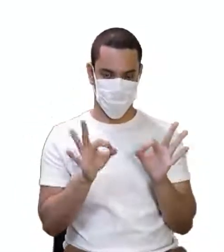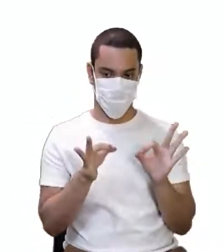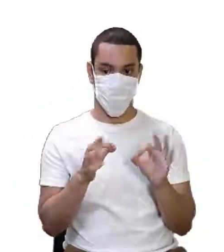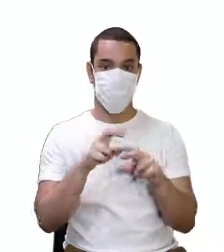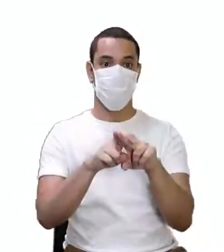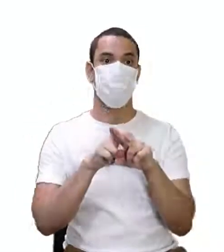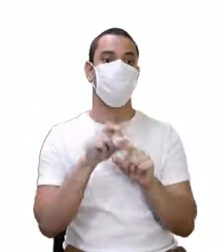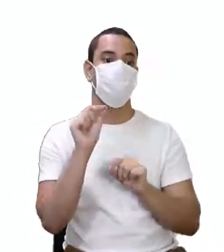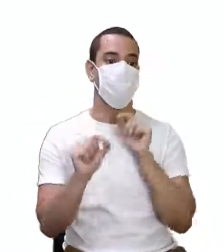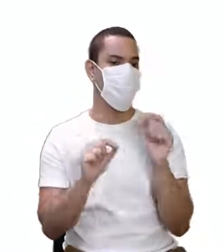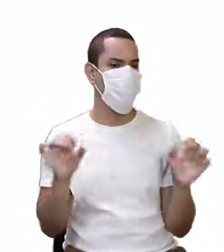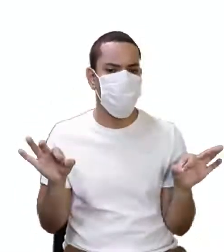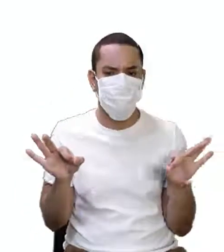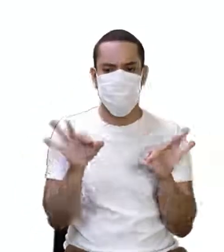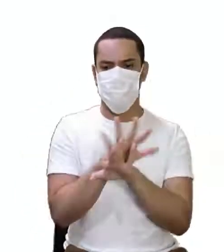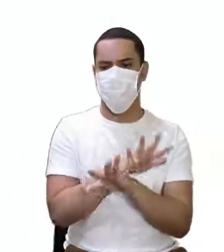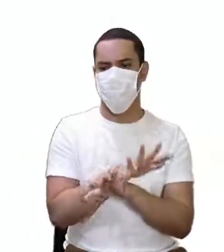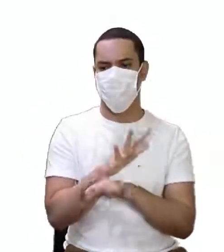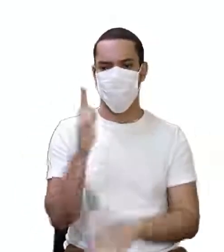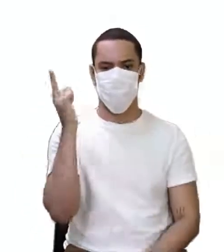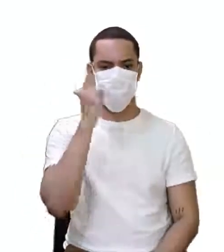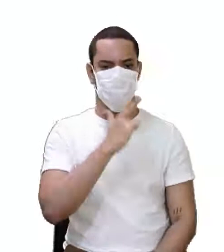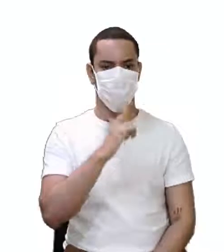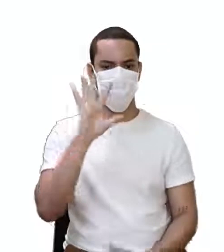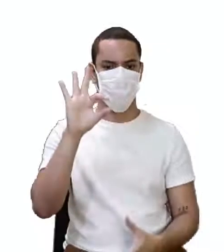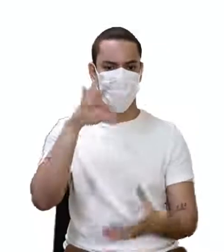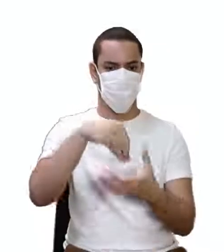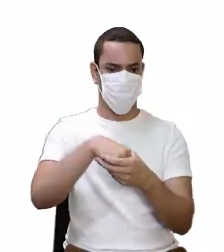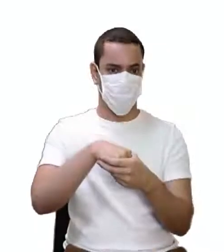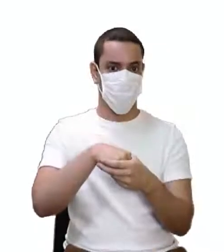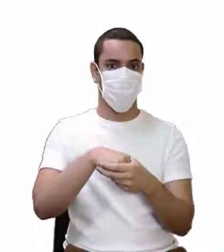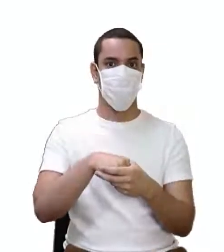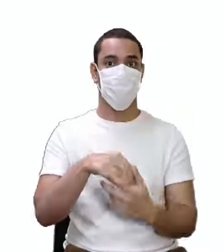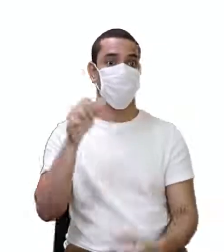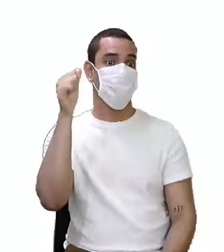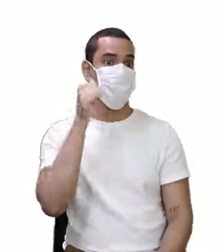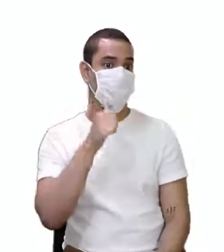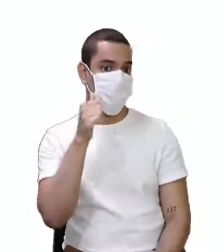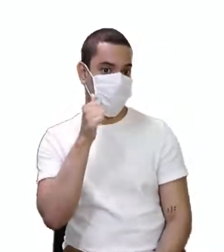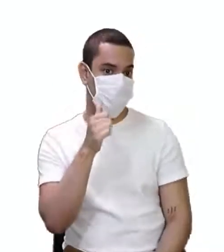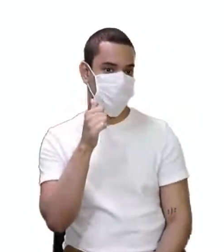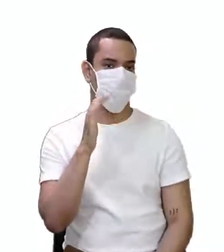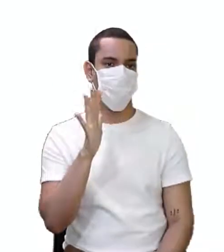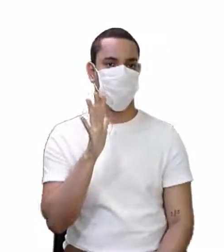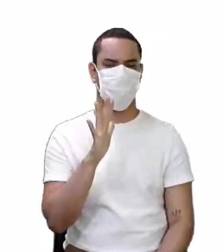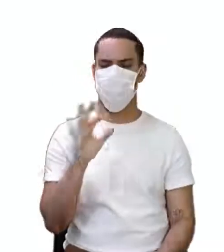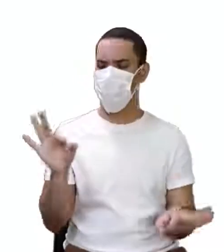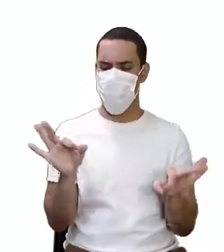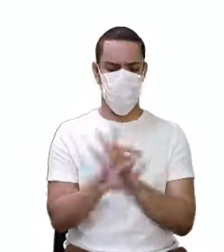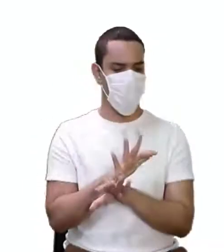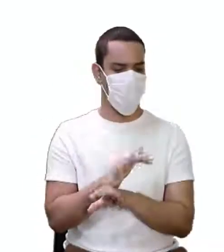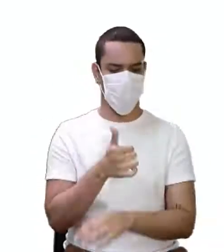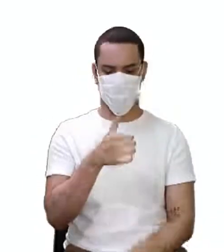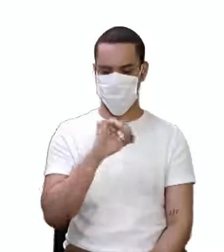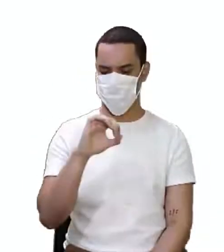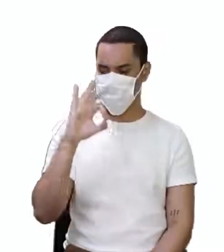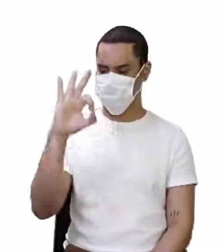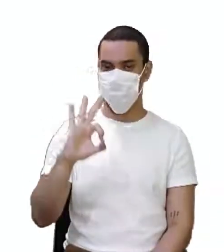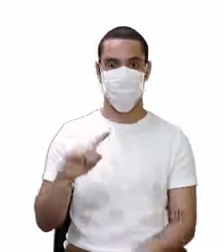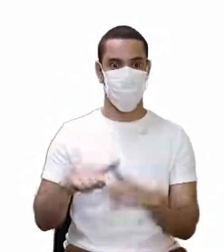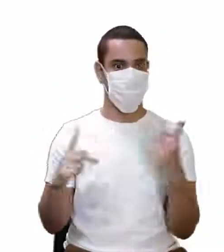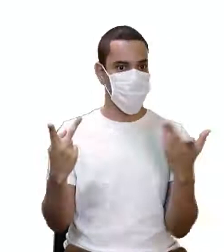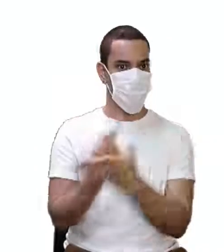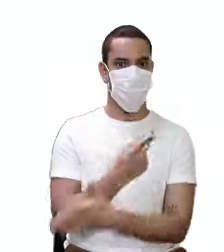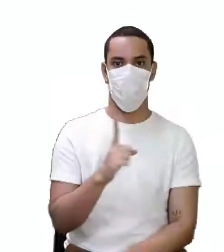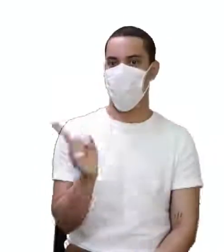Então, eles estão prontos para serem fecundados, as fêmeas. Os ovos das fêmeas estão prontos para ser fecundados. Mas não vai